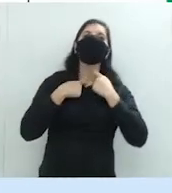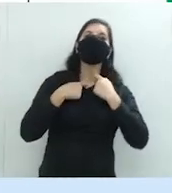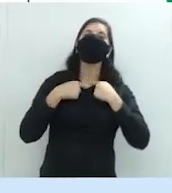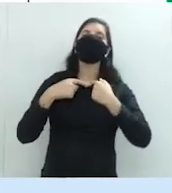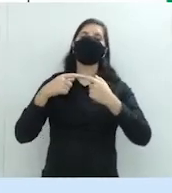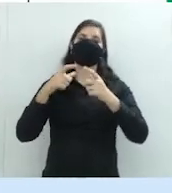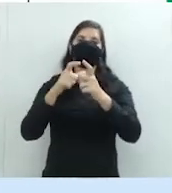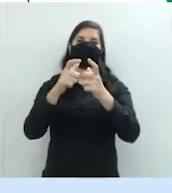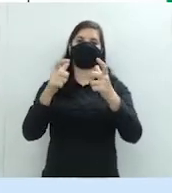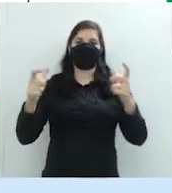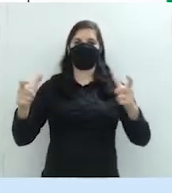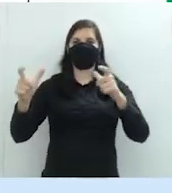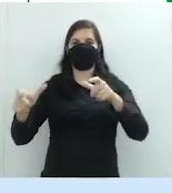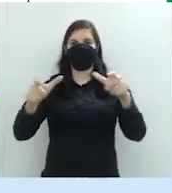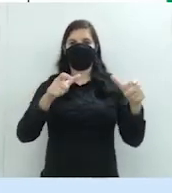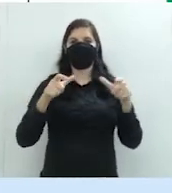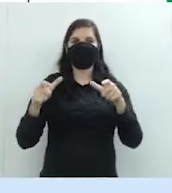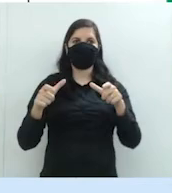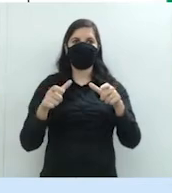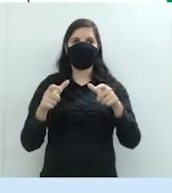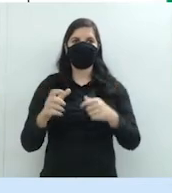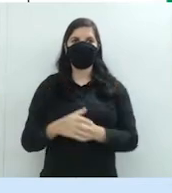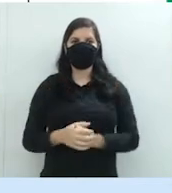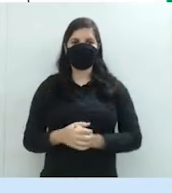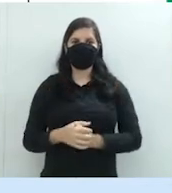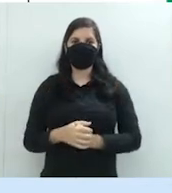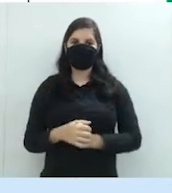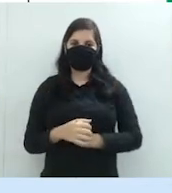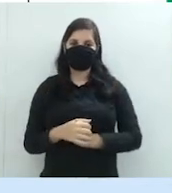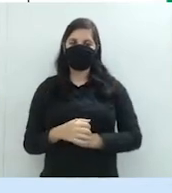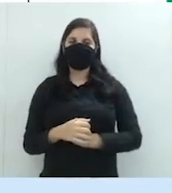Desejo simplesmente de ampliação territorial.